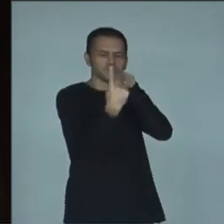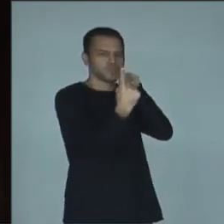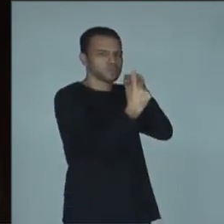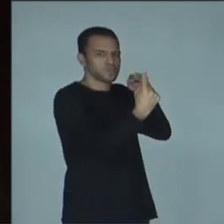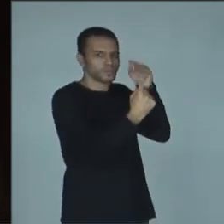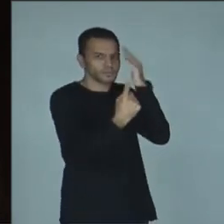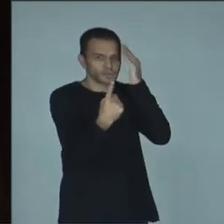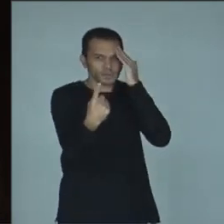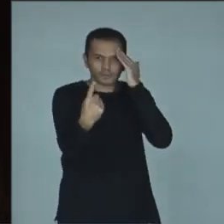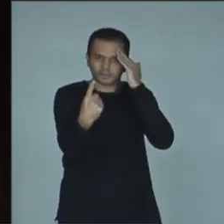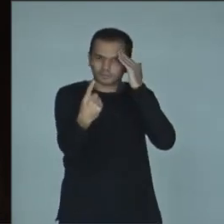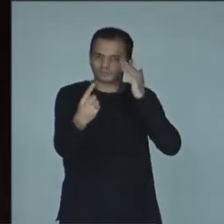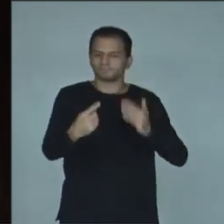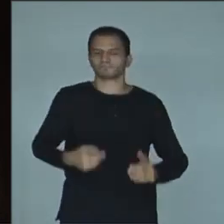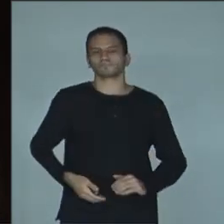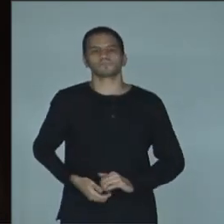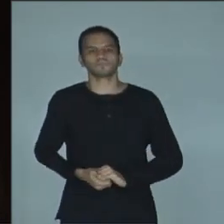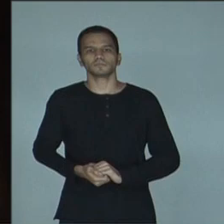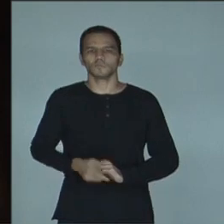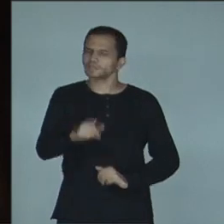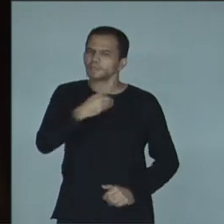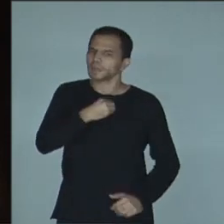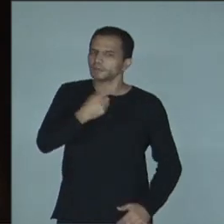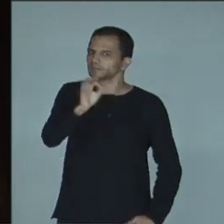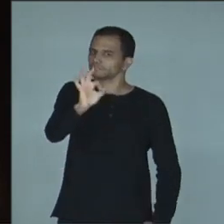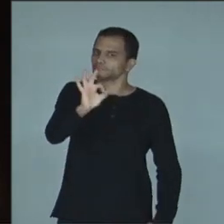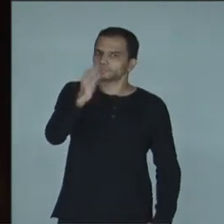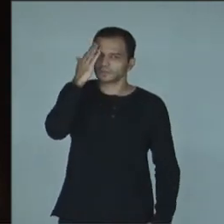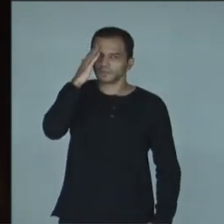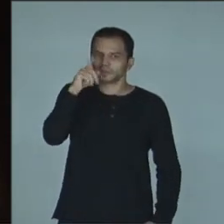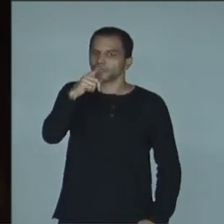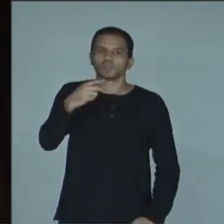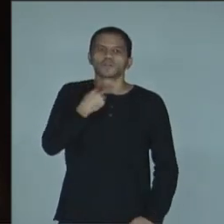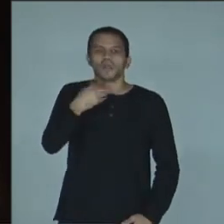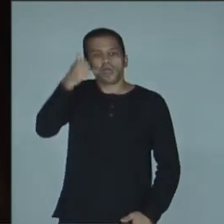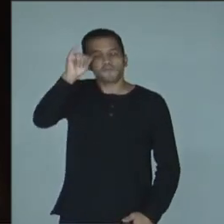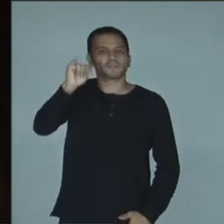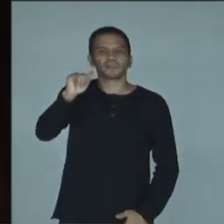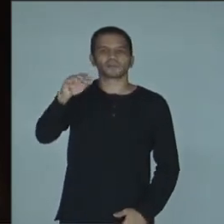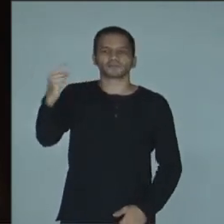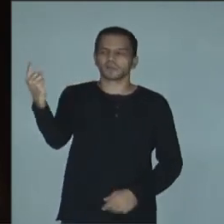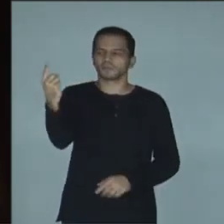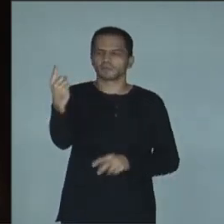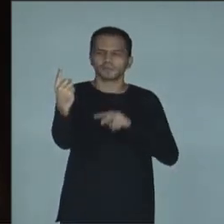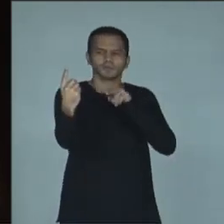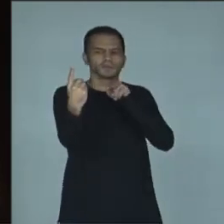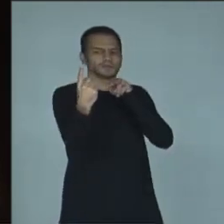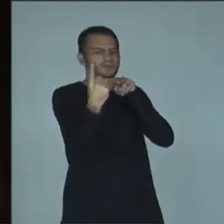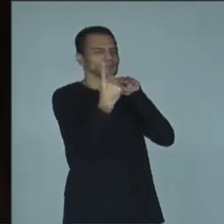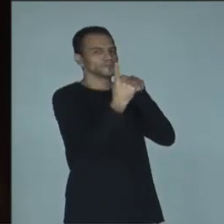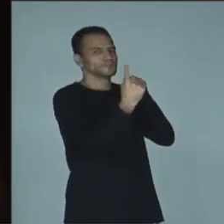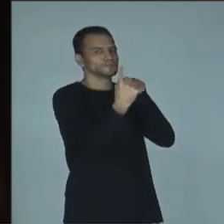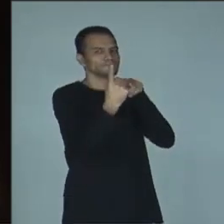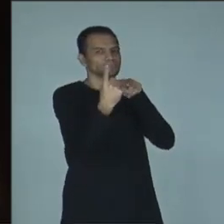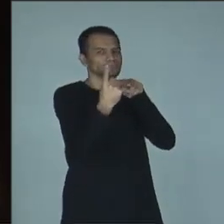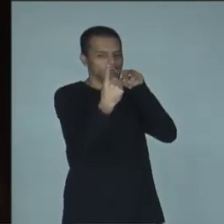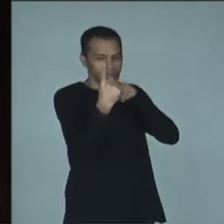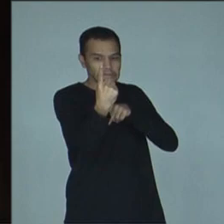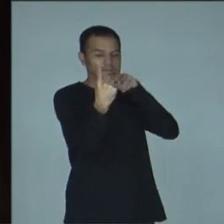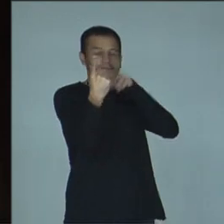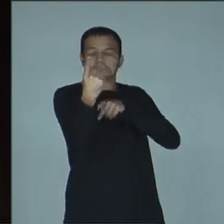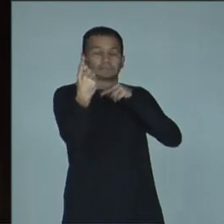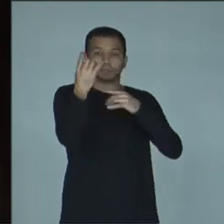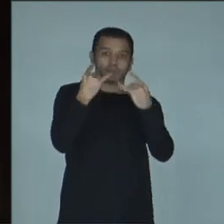no rosto você não pega Fica tranquilo mas esse hora com a mulher que você nem acha tão bonito de rosto você olha para o corpo e você pode ser tentado